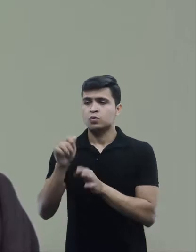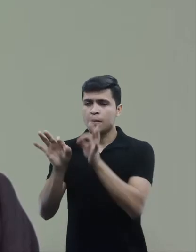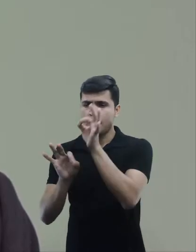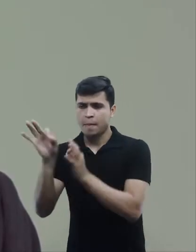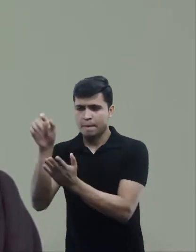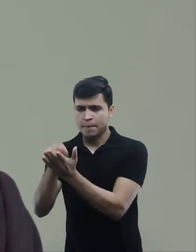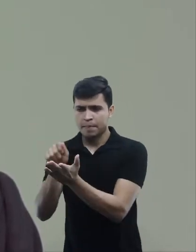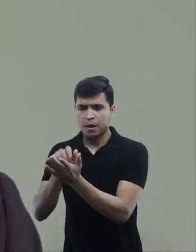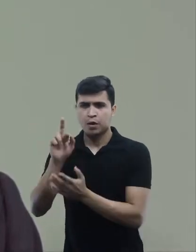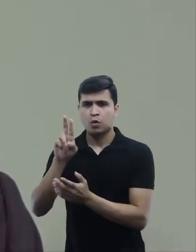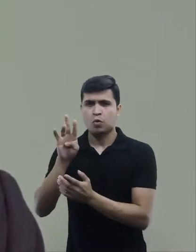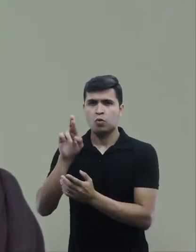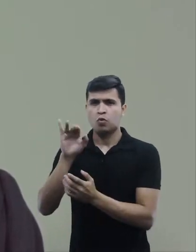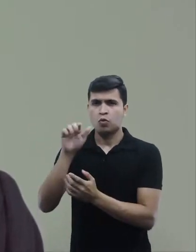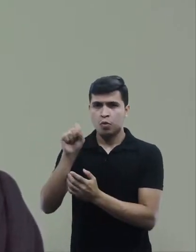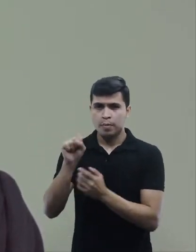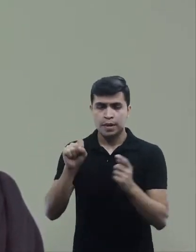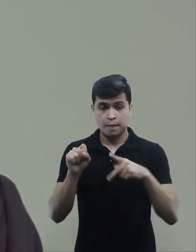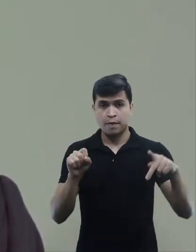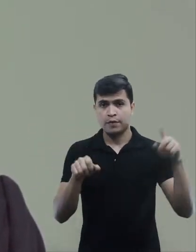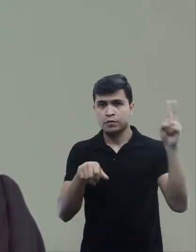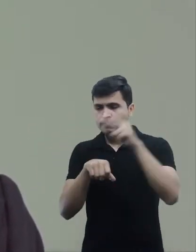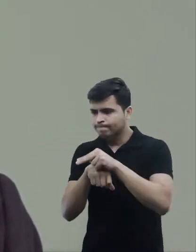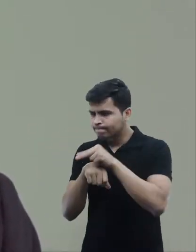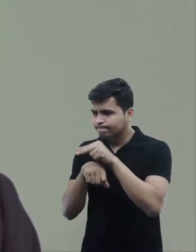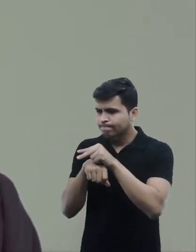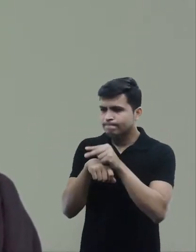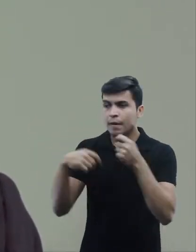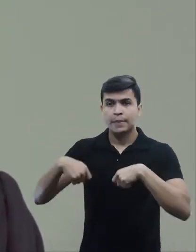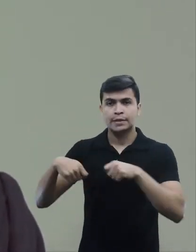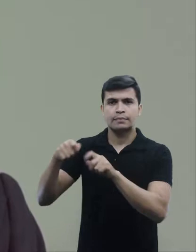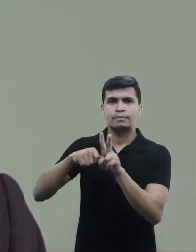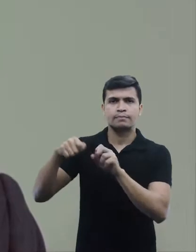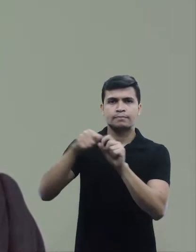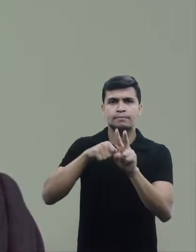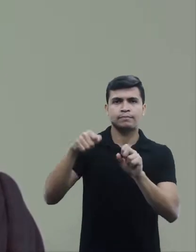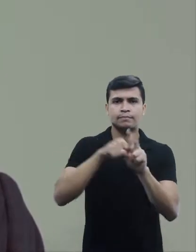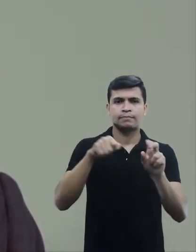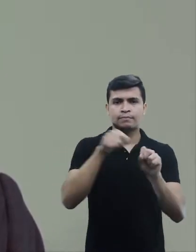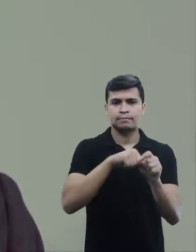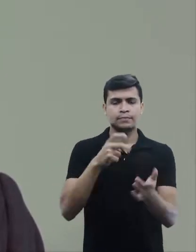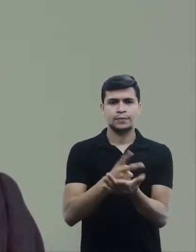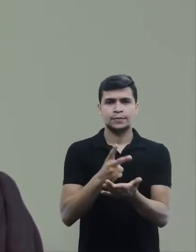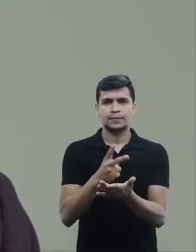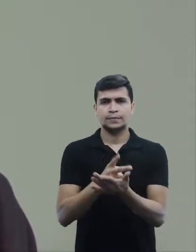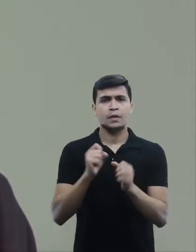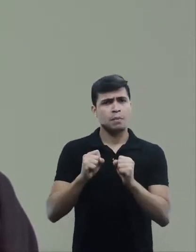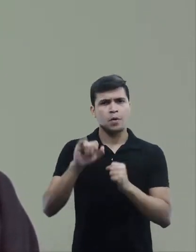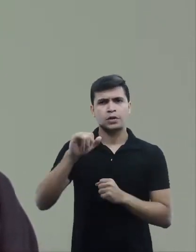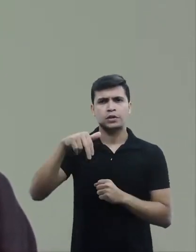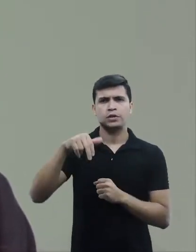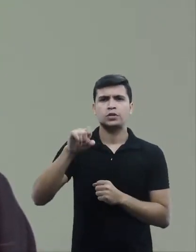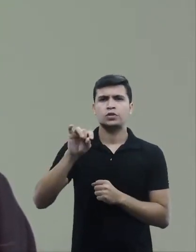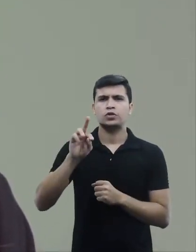às rubricas deve ser acompanhada pelo professor a cada bimestre e pode instrumentalizá-lo durante as sessões